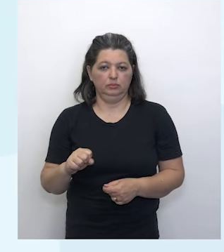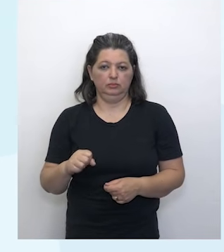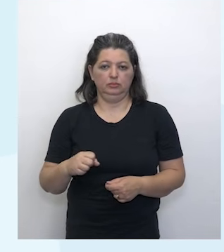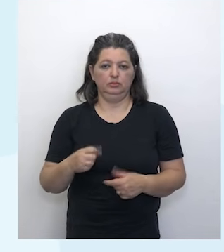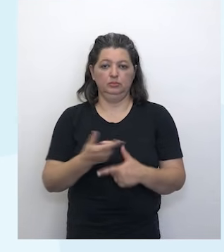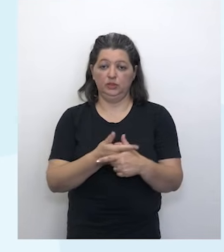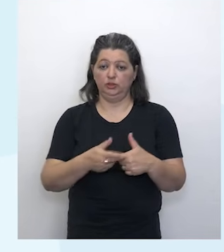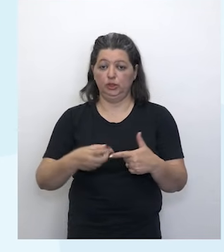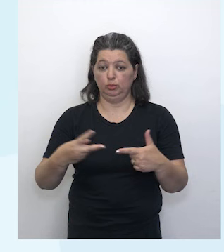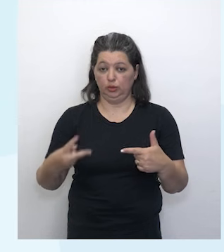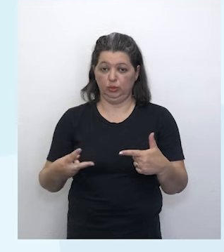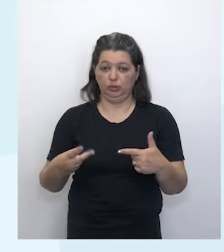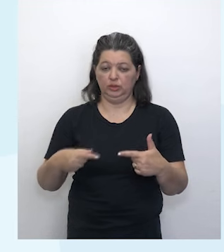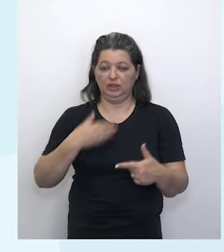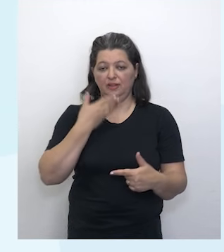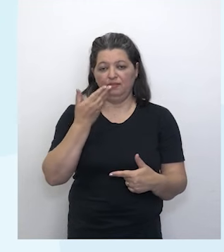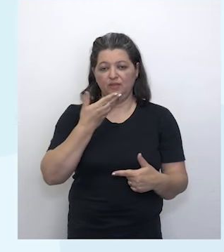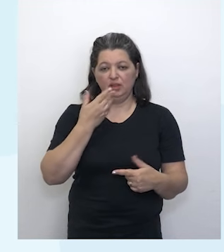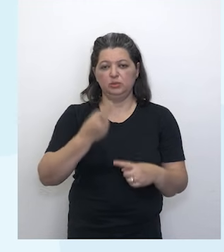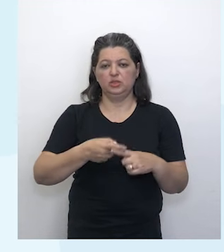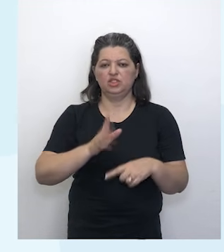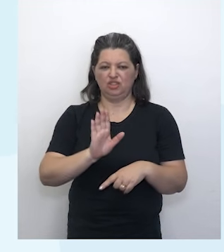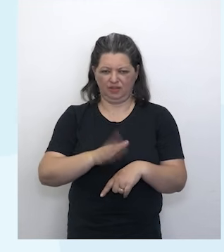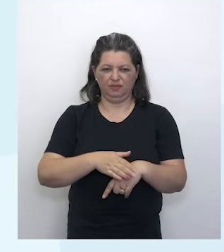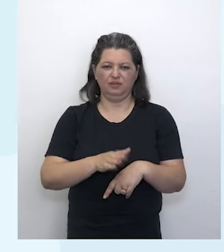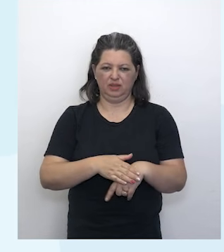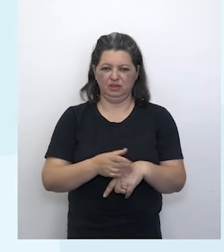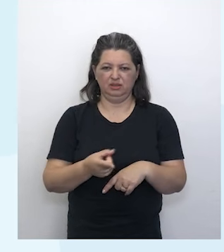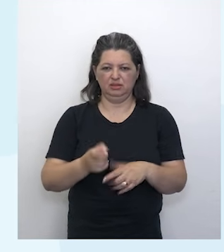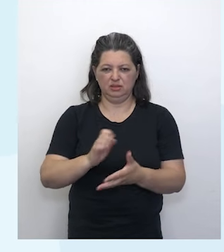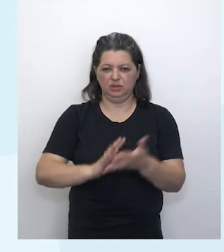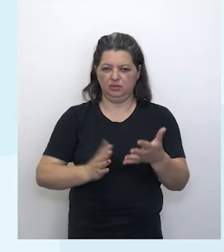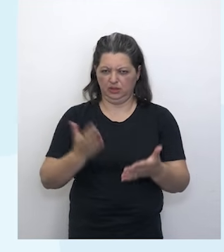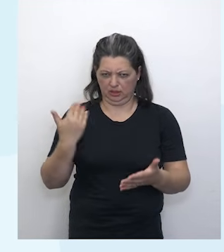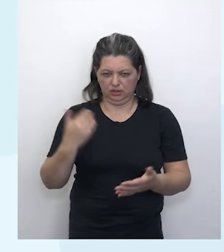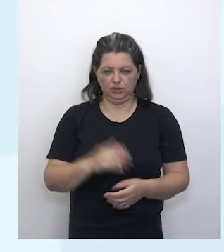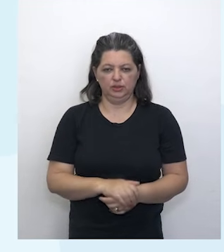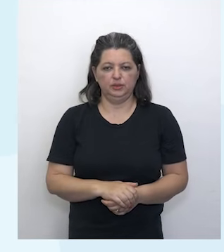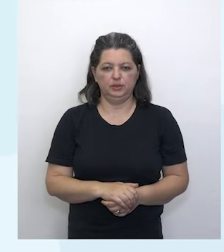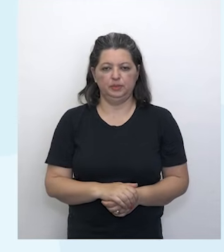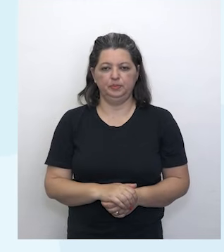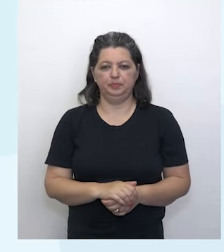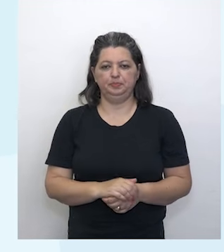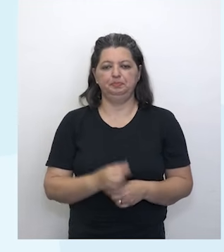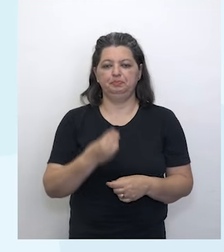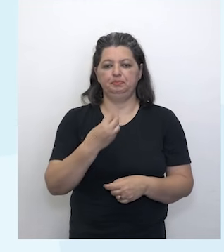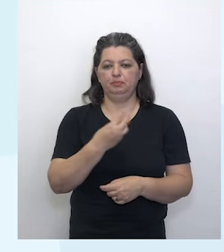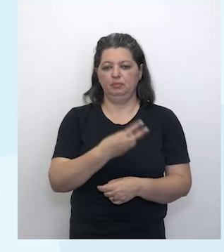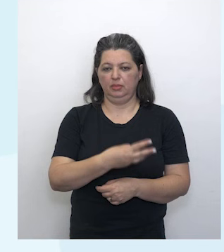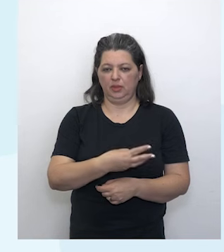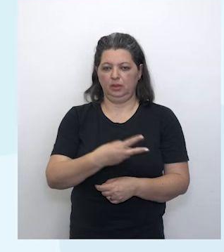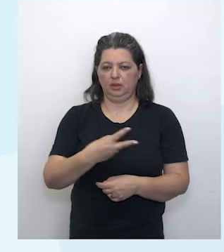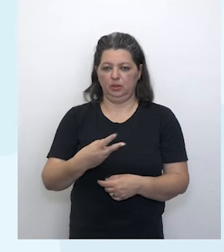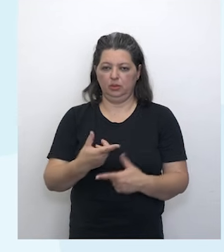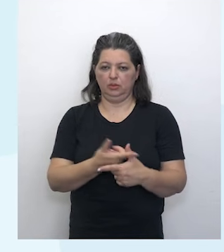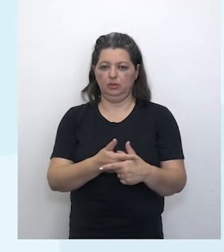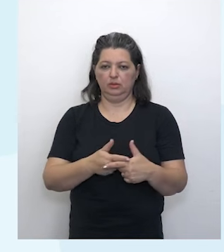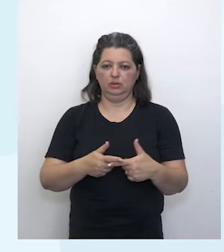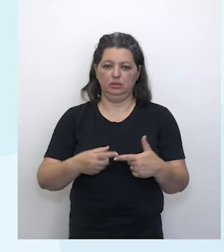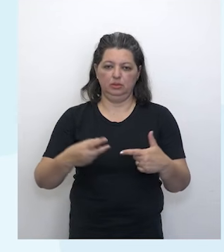por 2. Esse tá muito fácil, porque nós já fizemos uma vez, né? Que dá por 2, 32. Que dá por